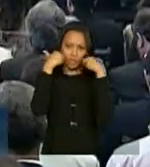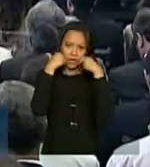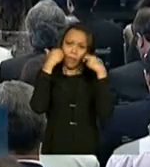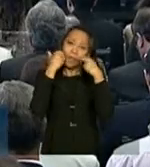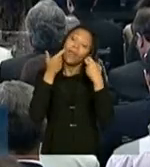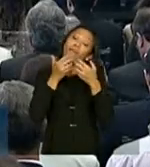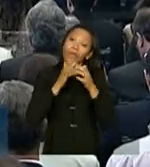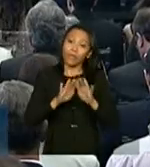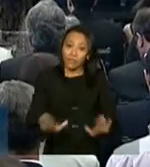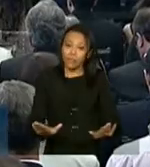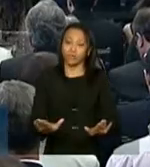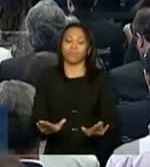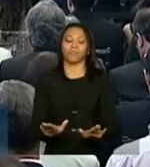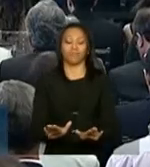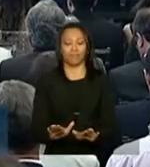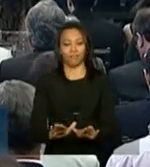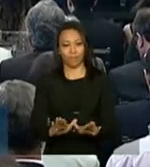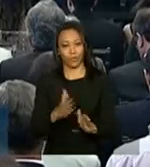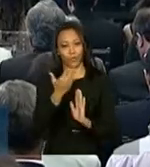é essa.